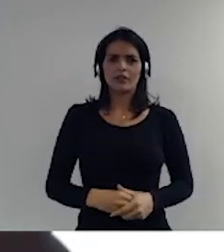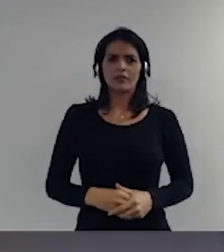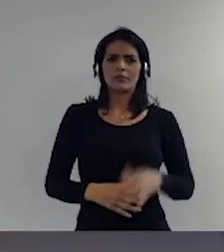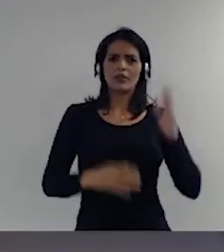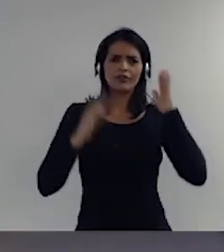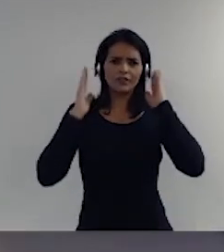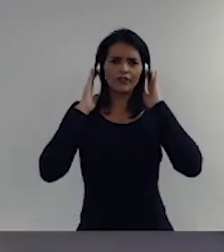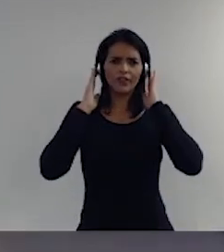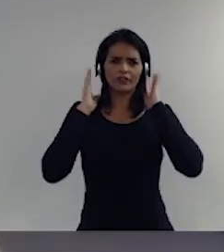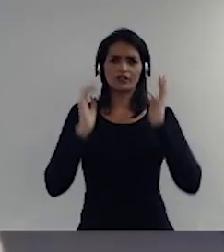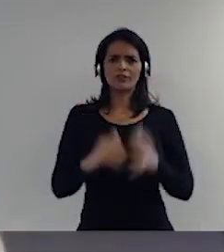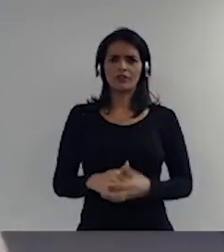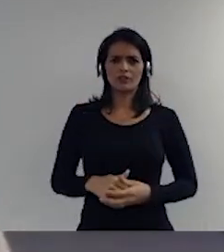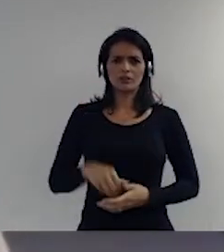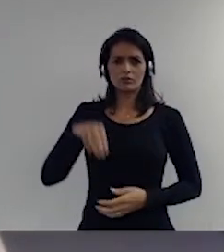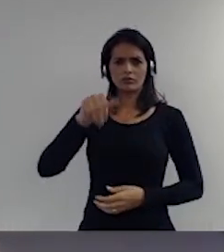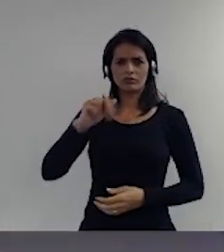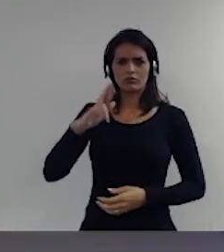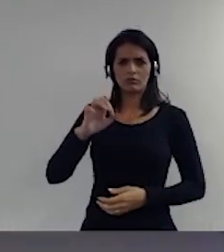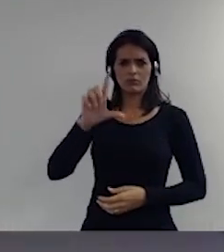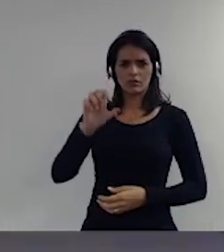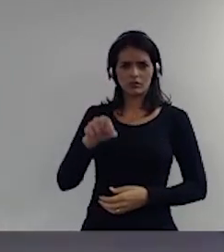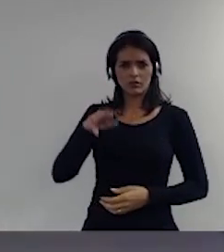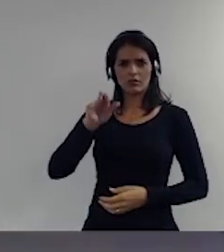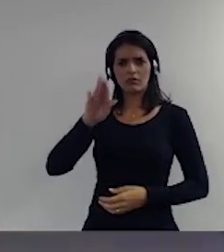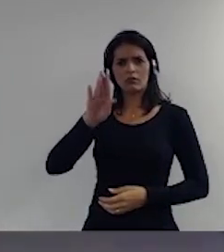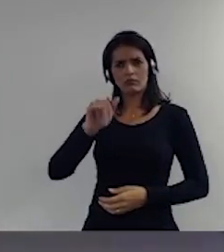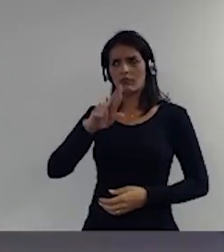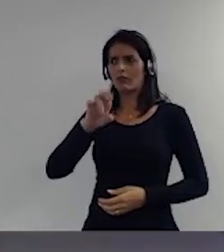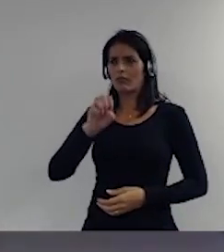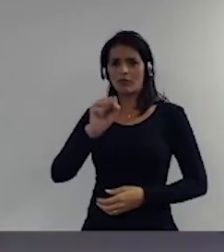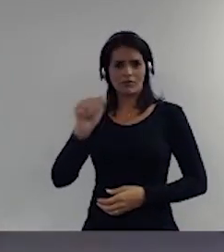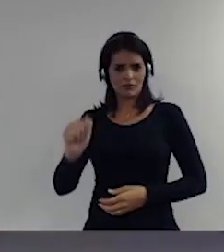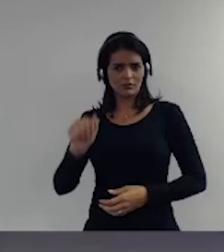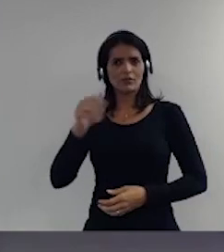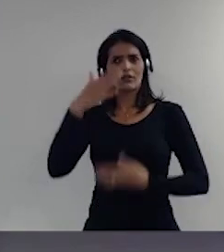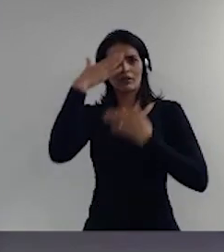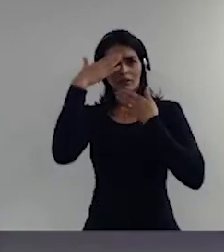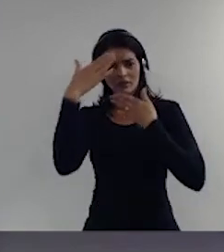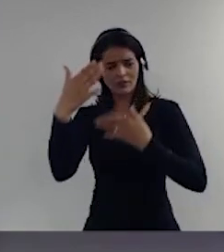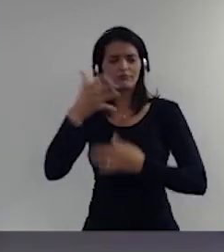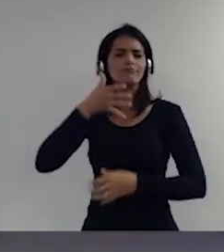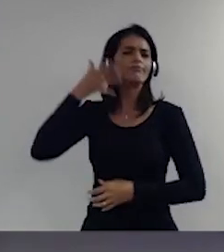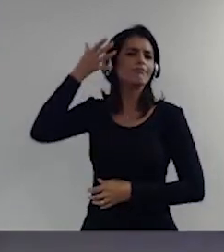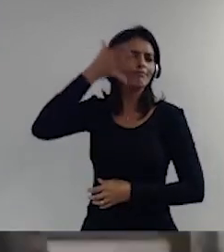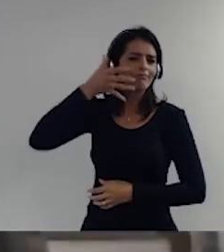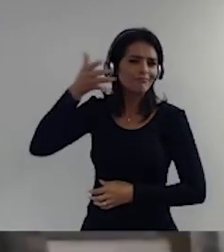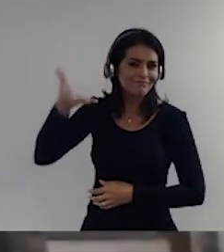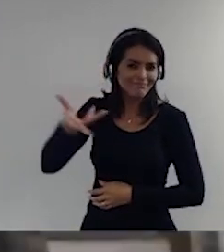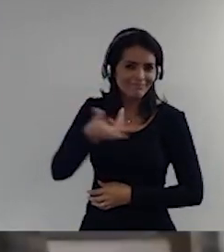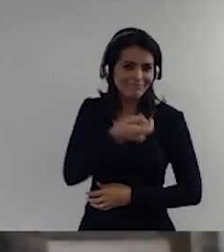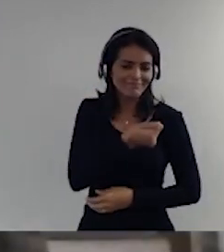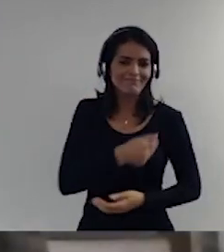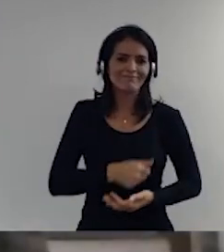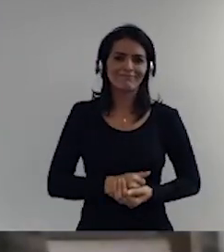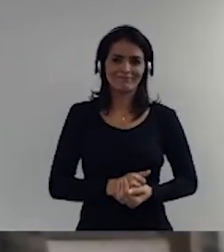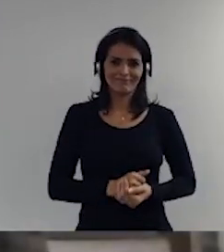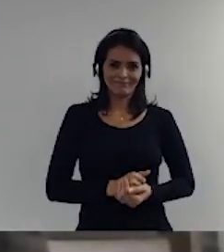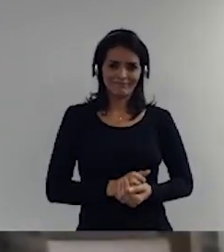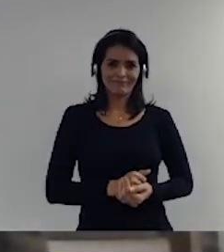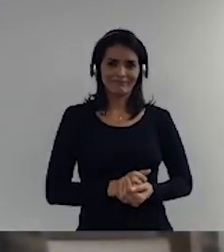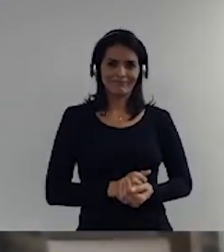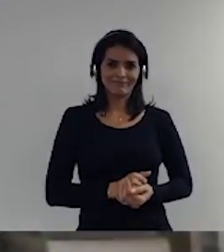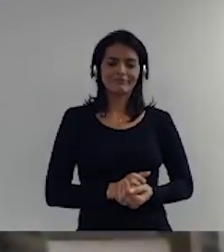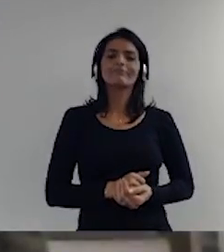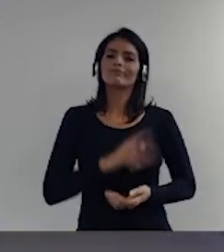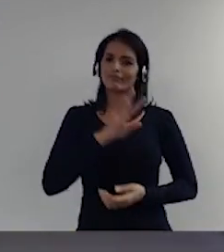Doutor Marcelo Barbosa, agradecemos imensamente pela explanação e vamos ter,